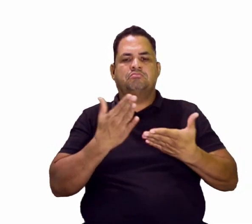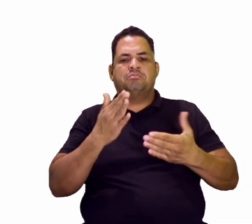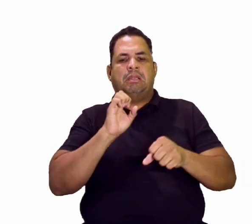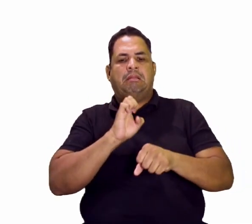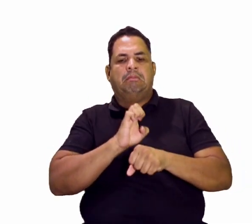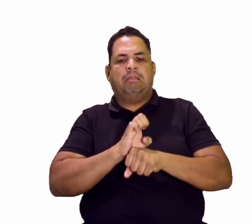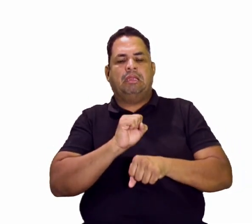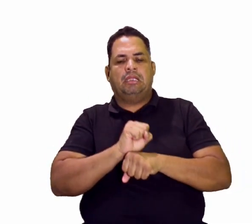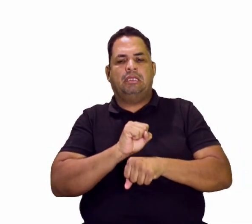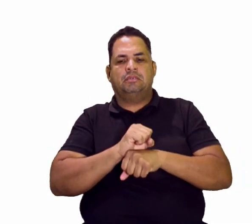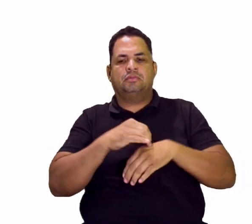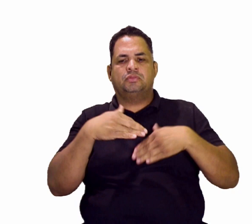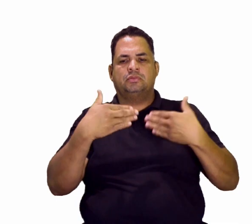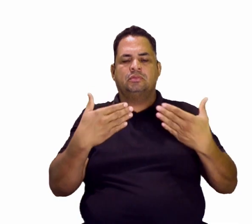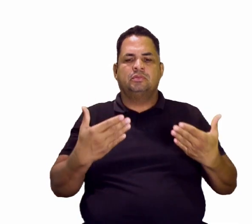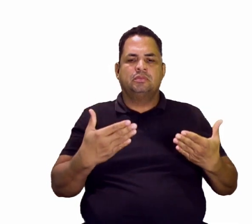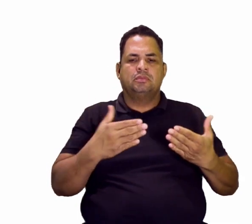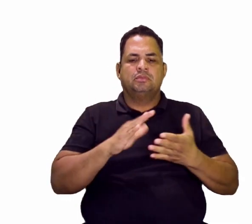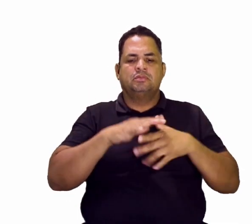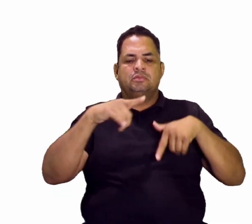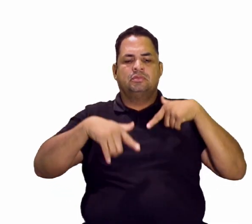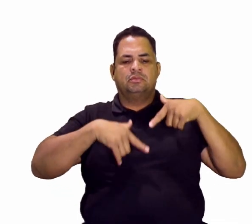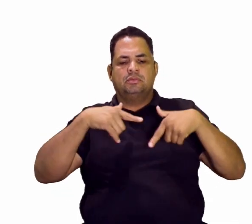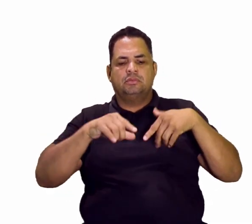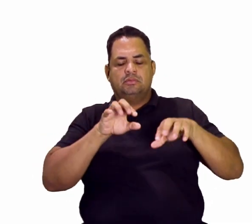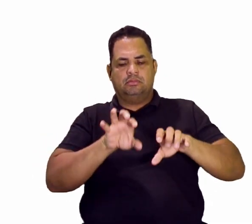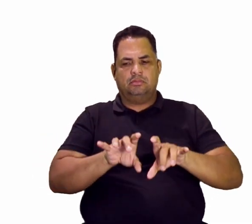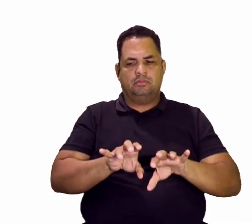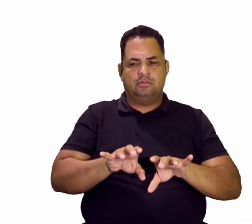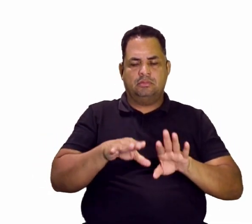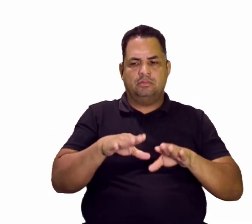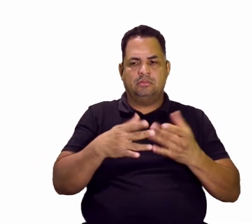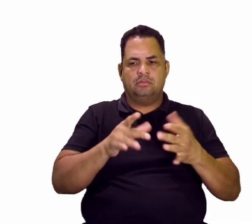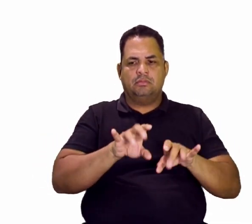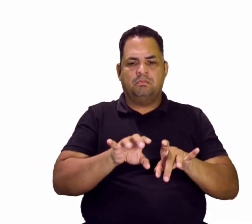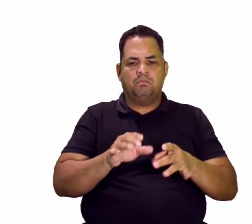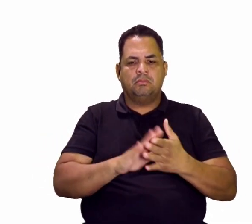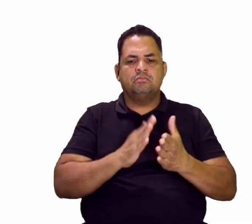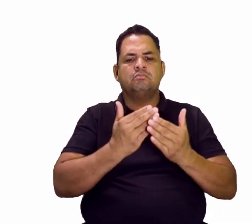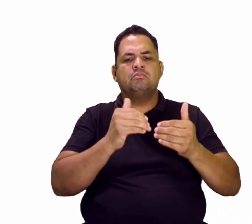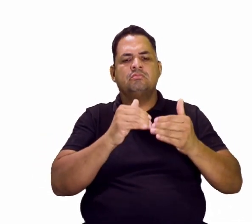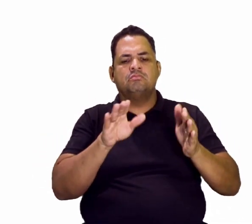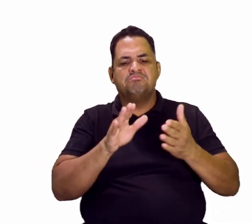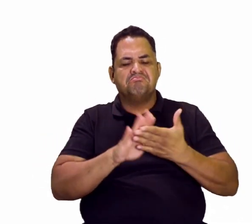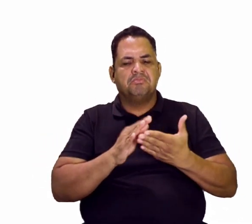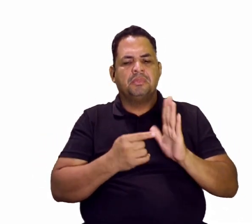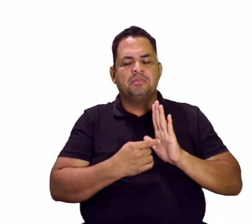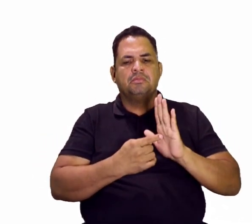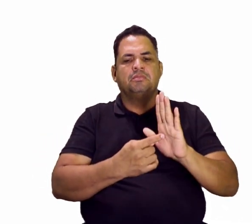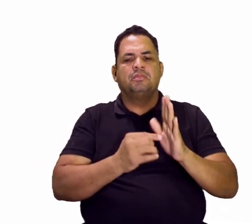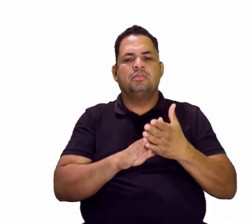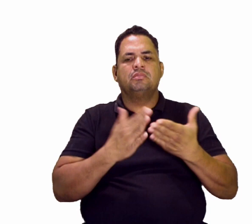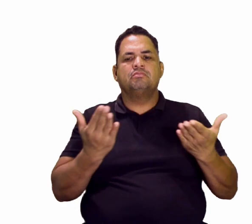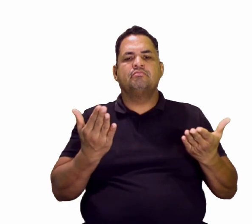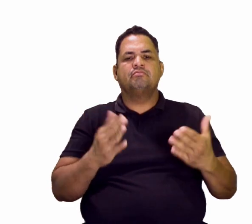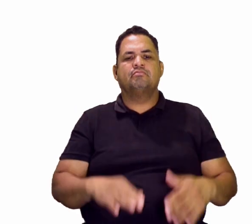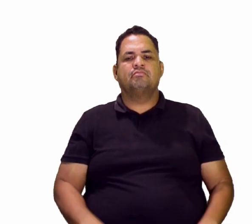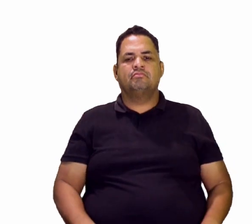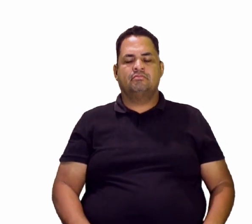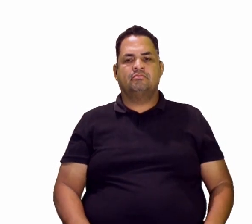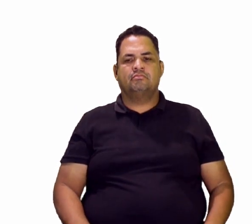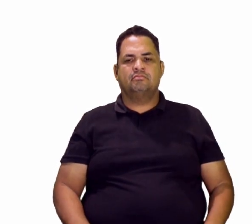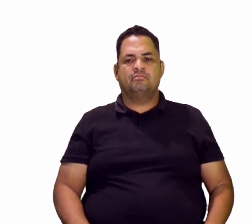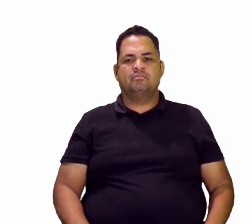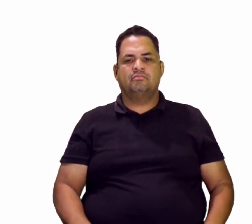parasitária, né? Quando a gente está lá trabalhando no computador, que o computador não abre, o computador nos mostra os arquivos, a gente fala o quê?